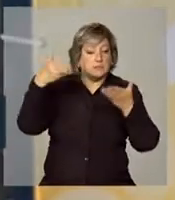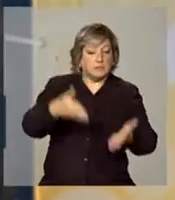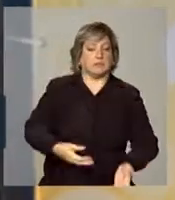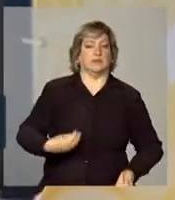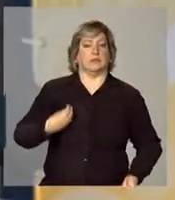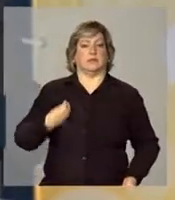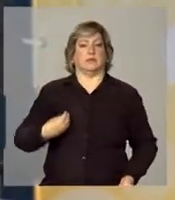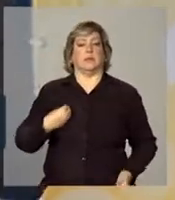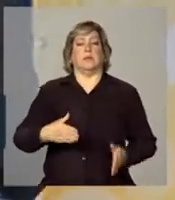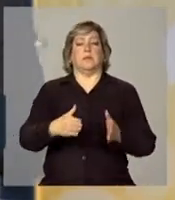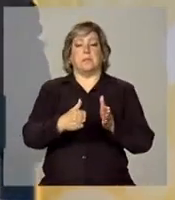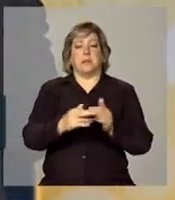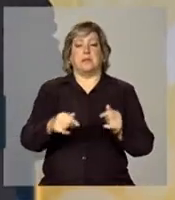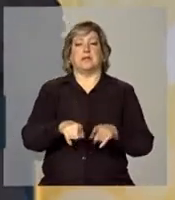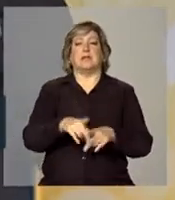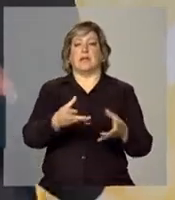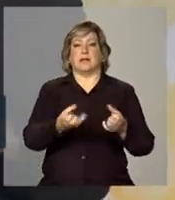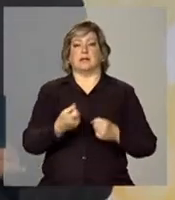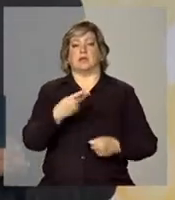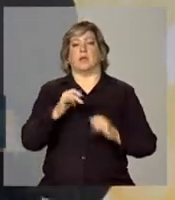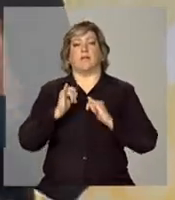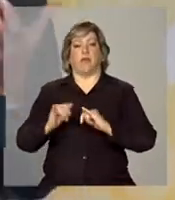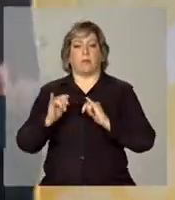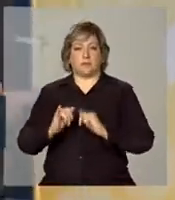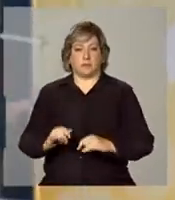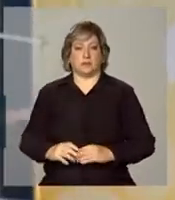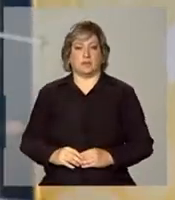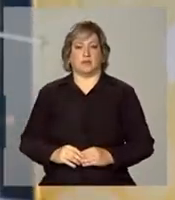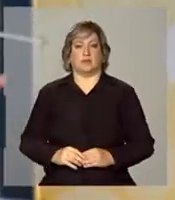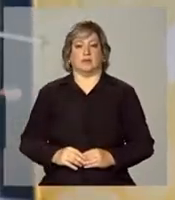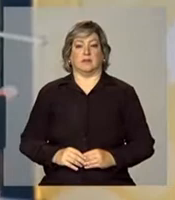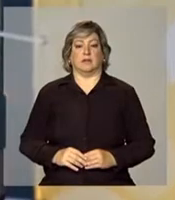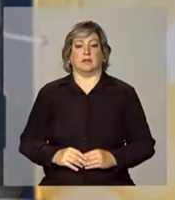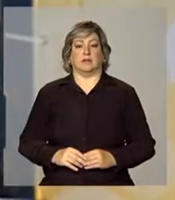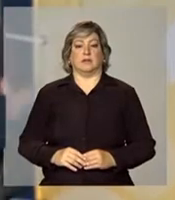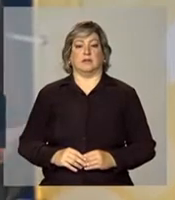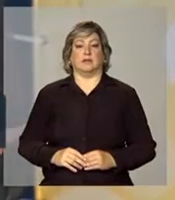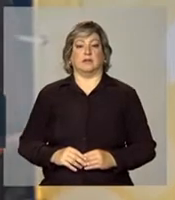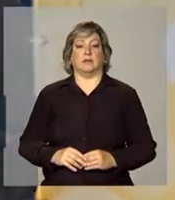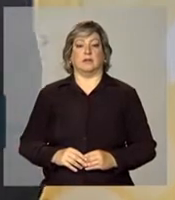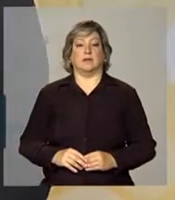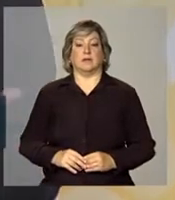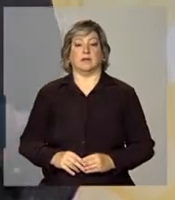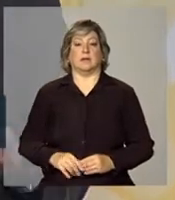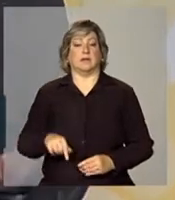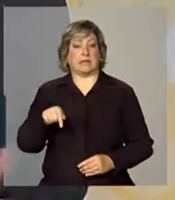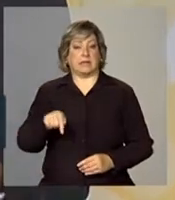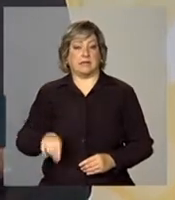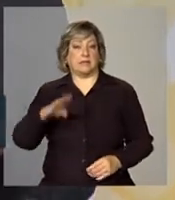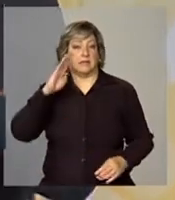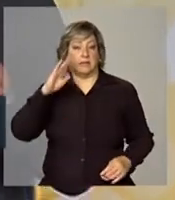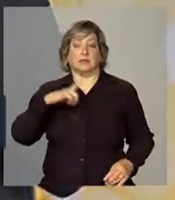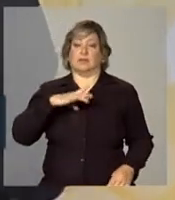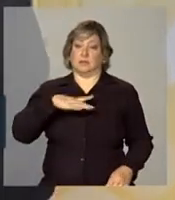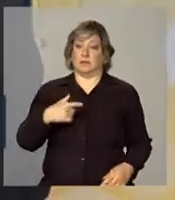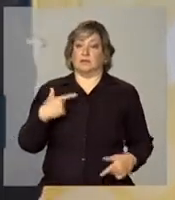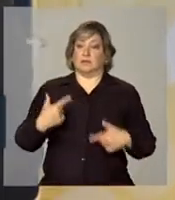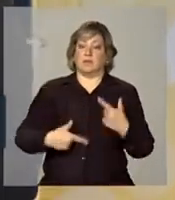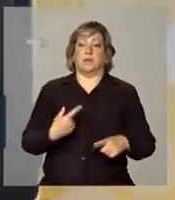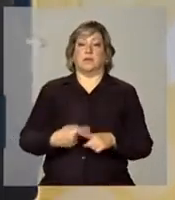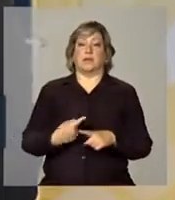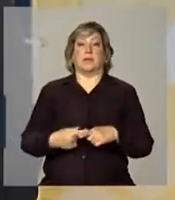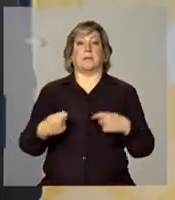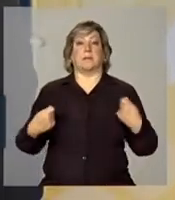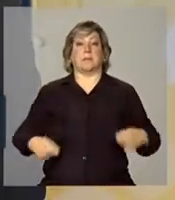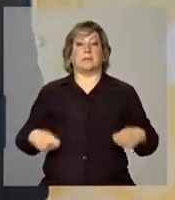sua solicitação e receber sua informação. Tá? Essa estruturação do SIC físico é também um desafio, porque é